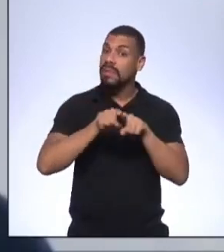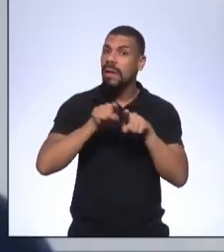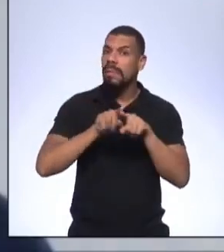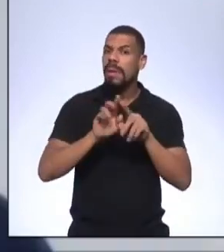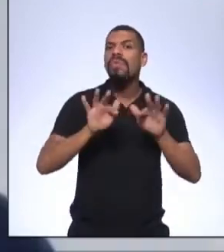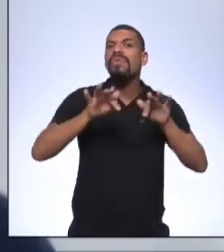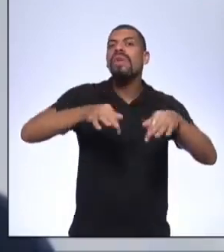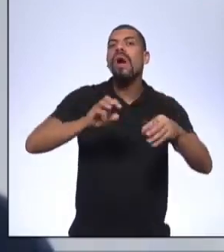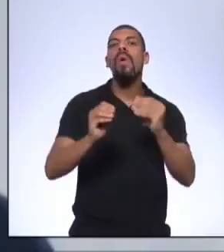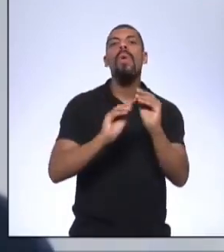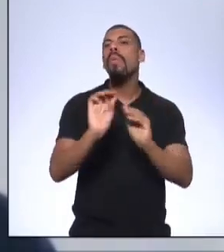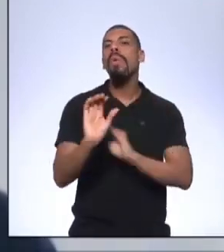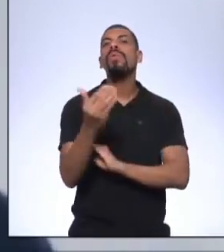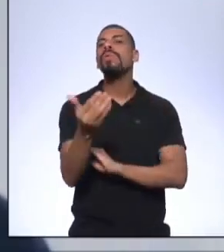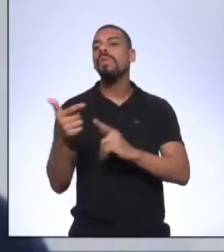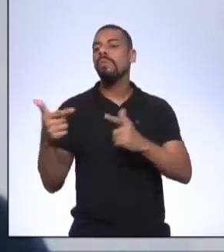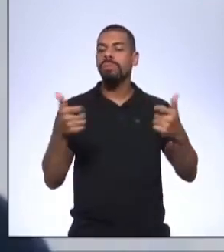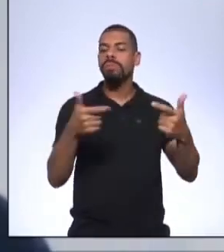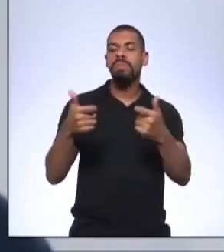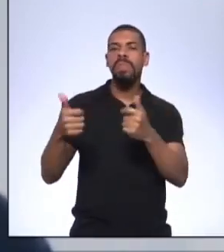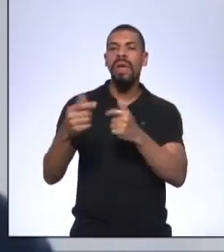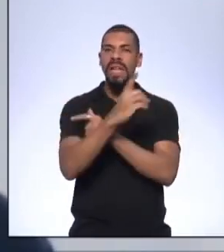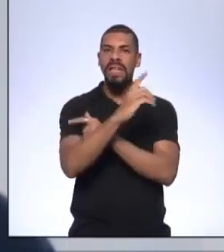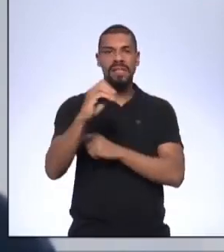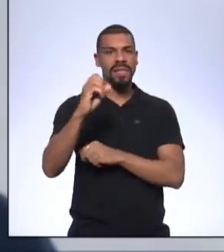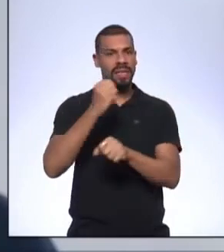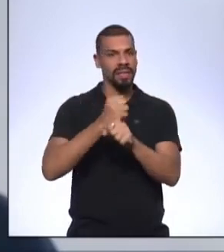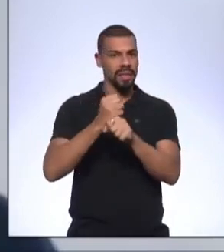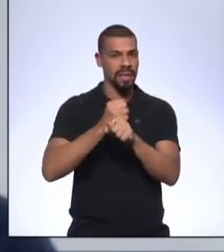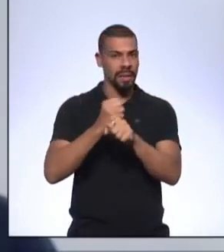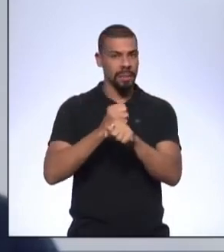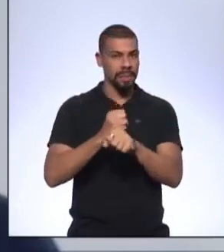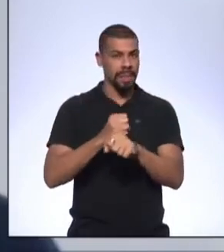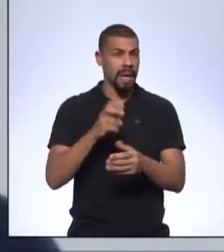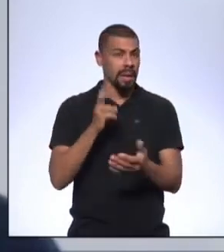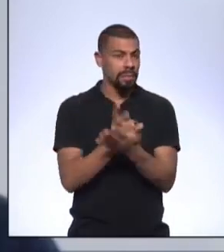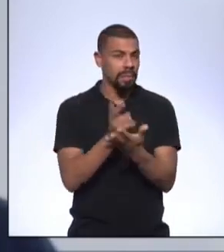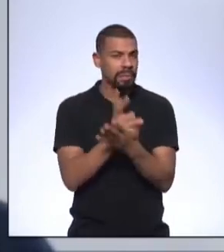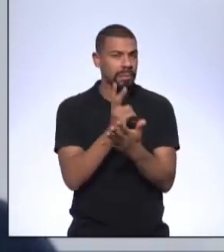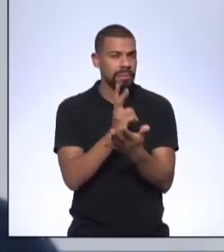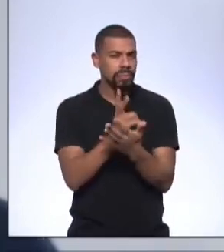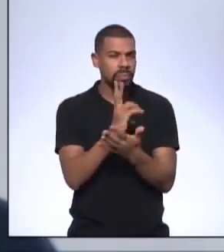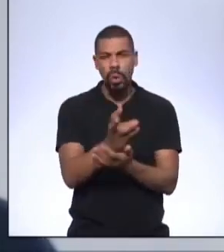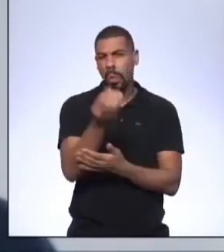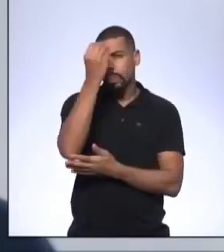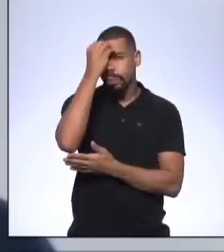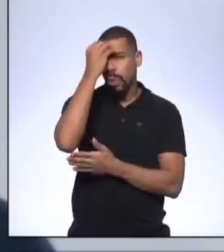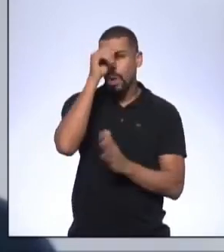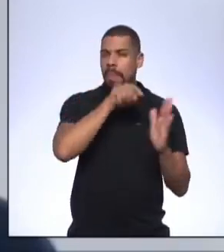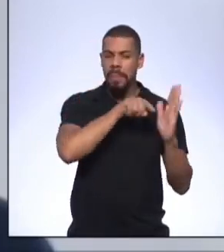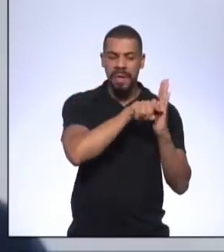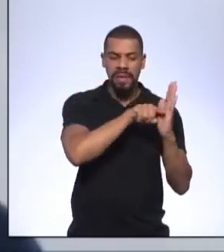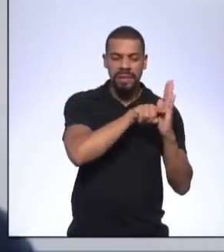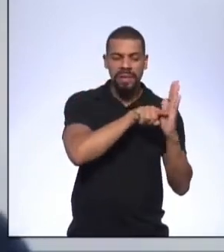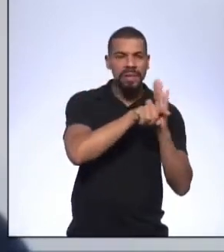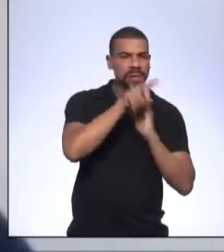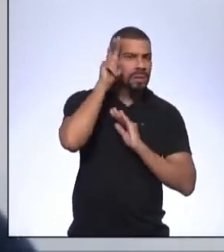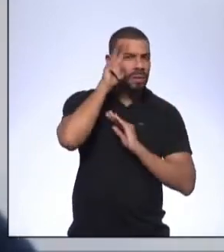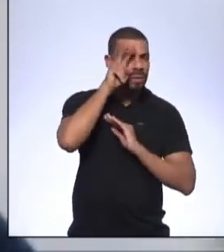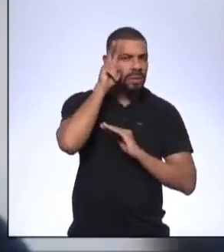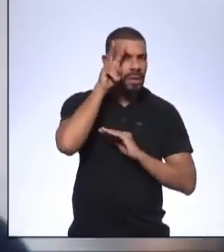dos 100 Anos, tá? A gente não pode se esquecer, pessoal, que toda vez que nós estamos fazendo uma pesquisa histórica, a gente tem que